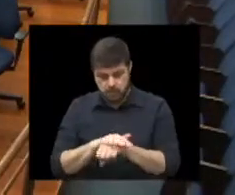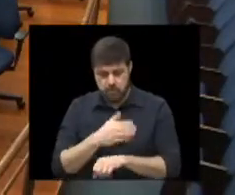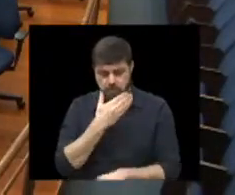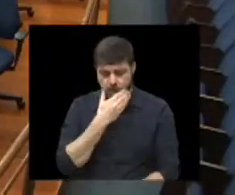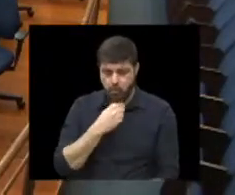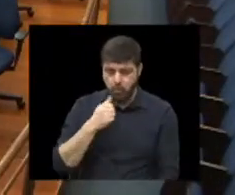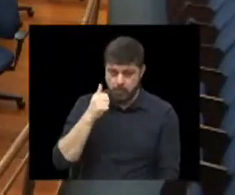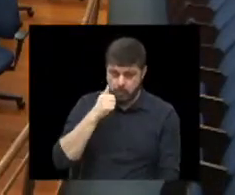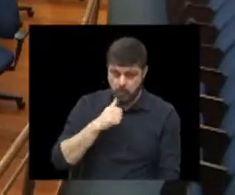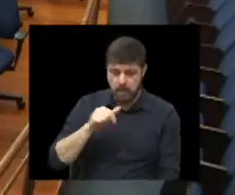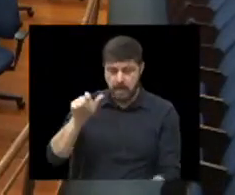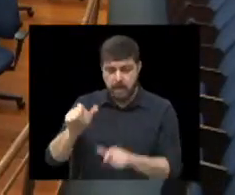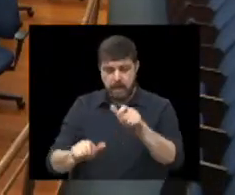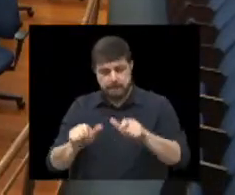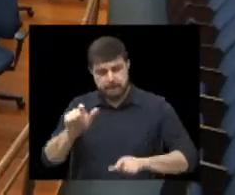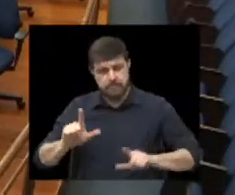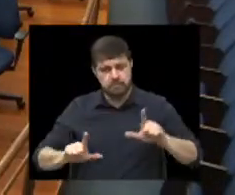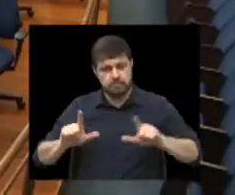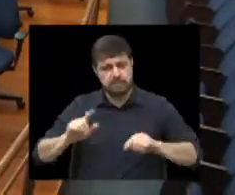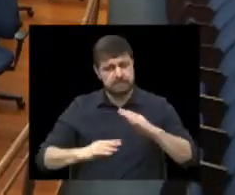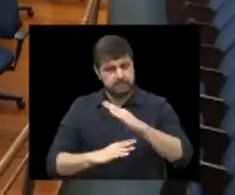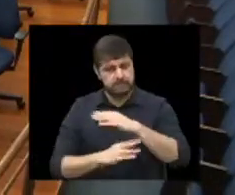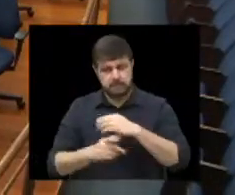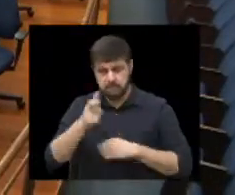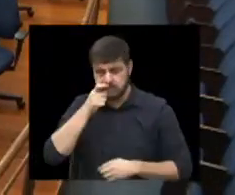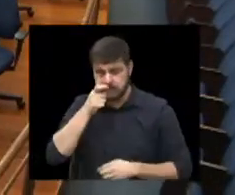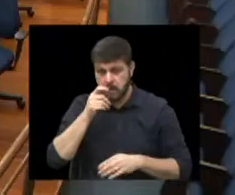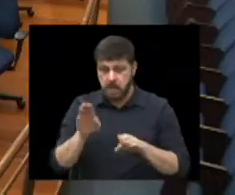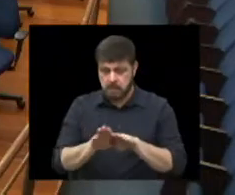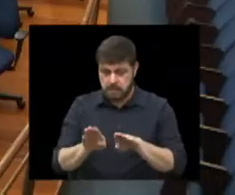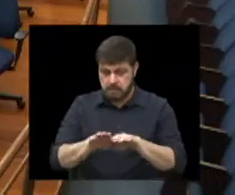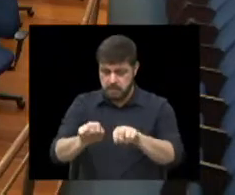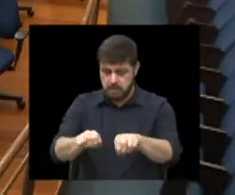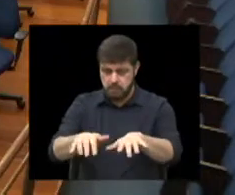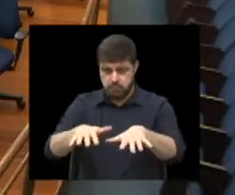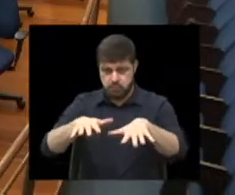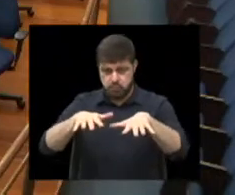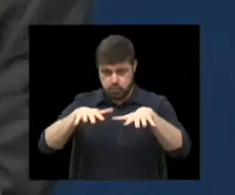senhores, público que nos assiste na TV Câmara, público aqui presente.